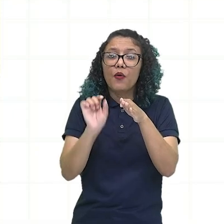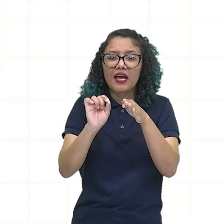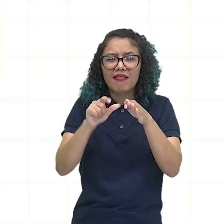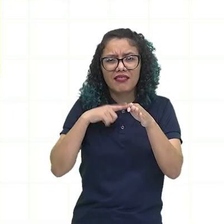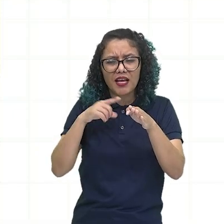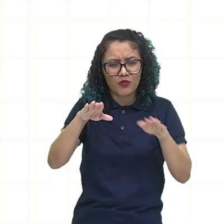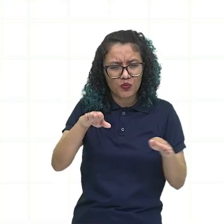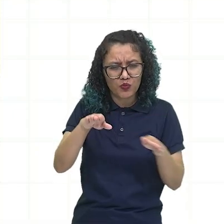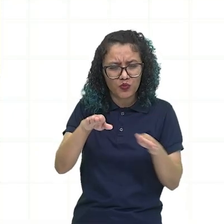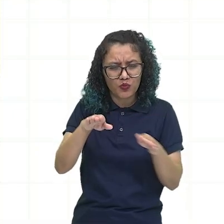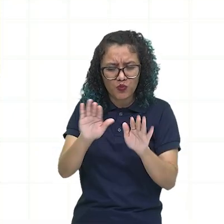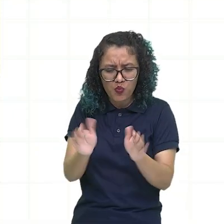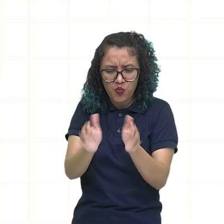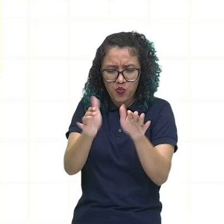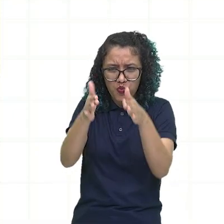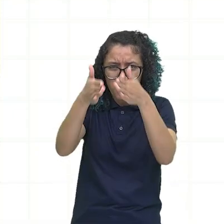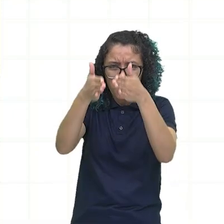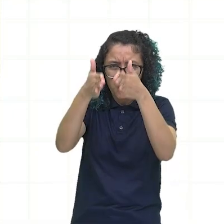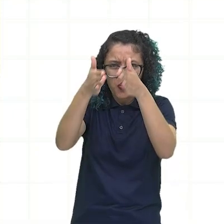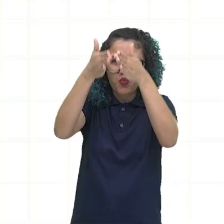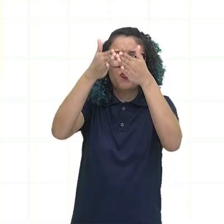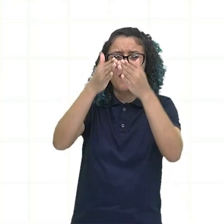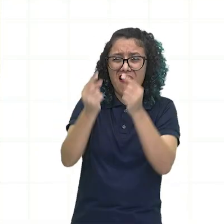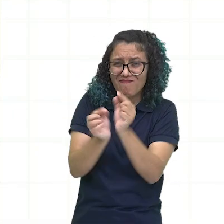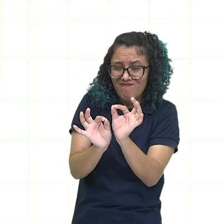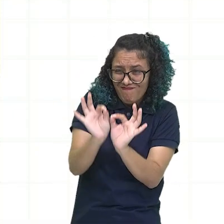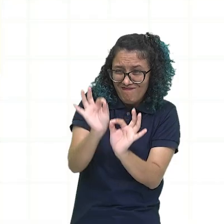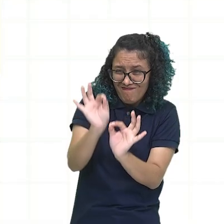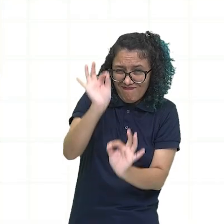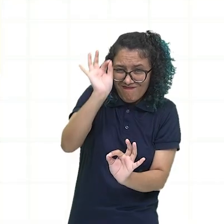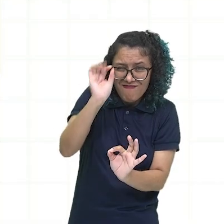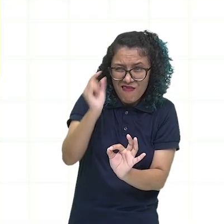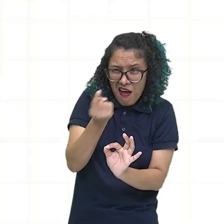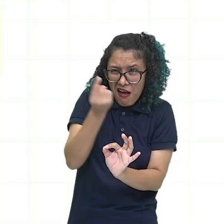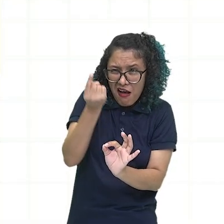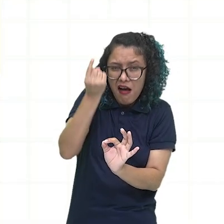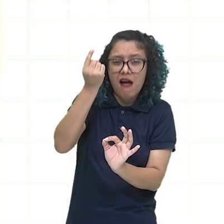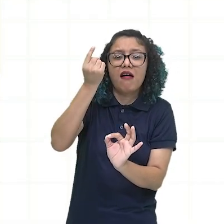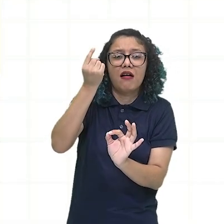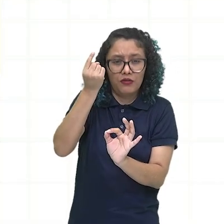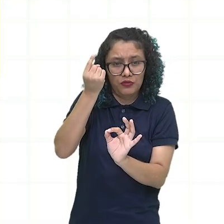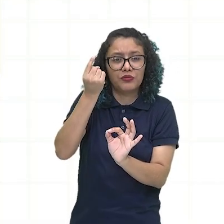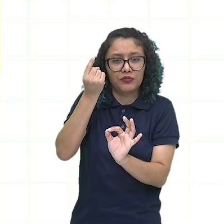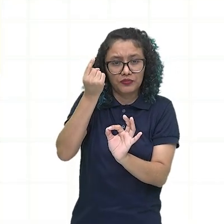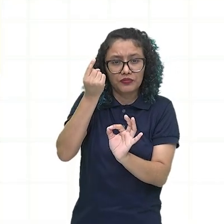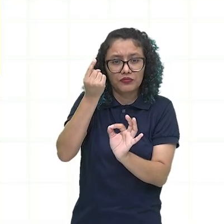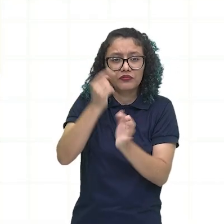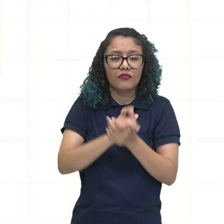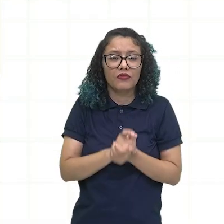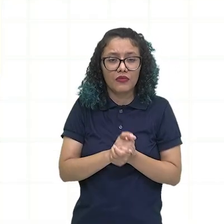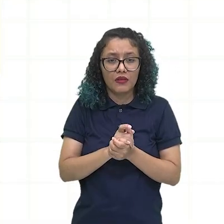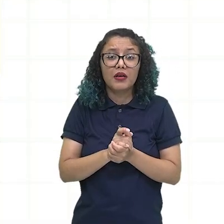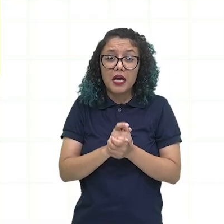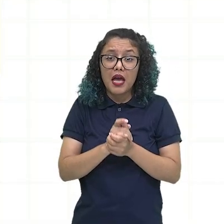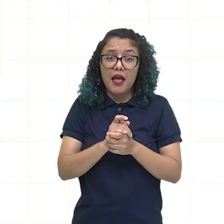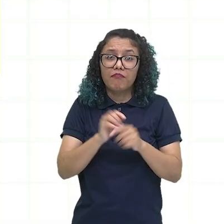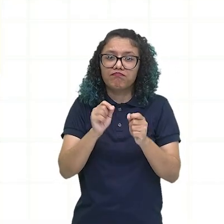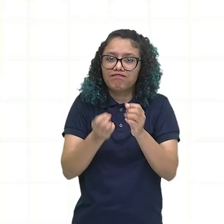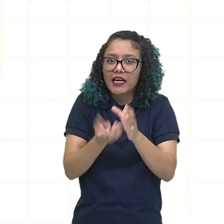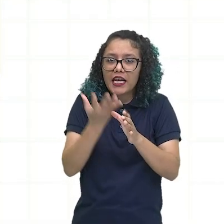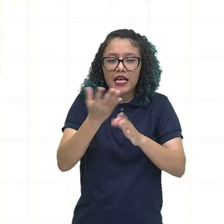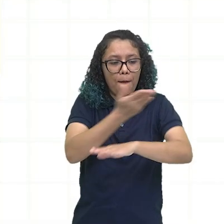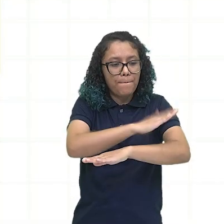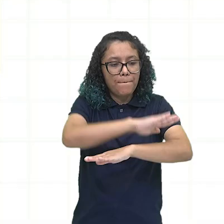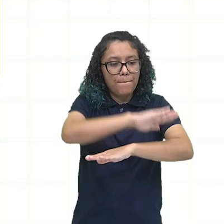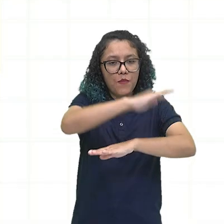picos altíssimos, e são esses picos altíssimos resultantes desse choque é que formam as